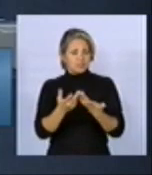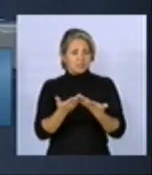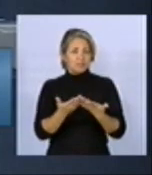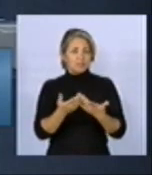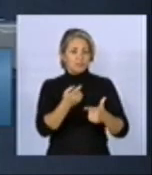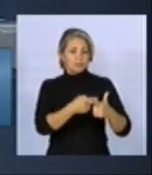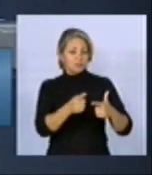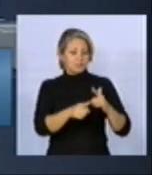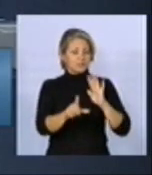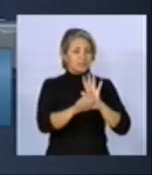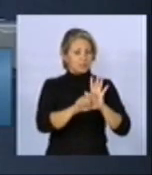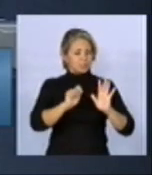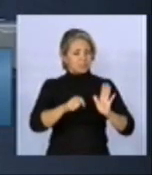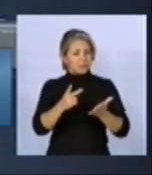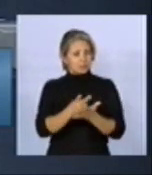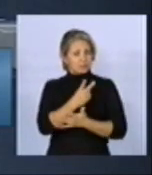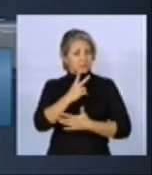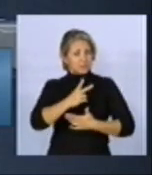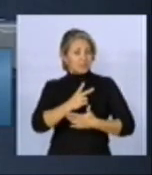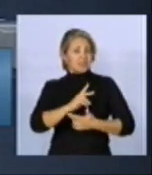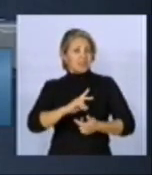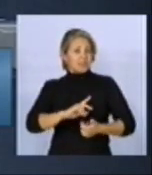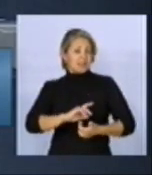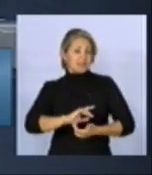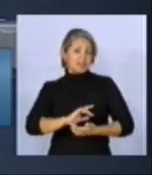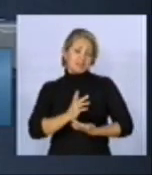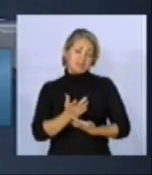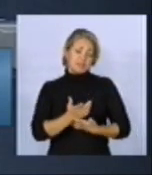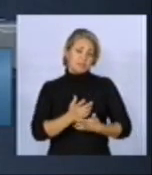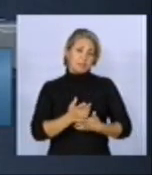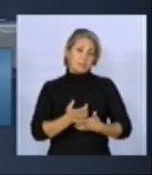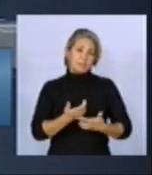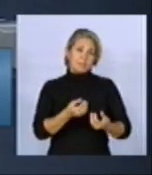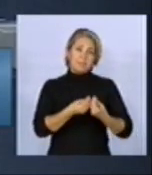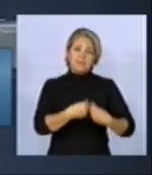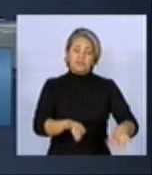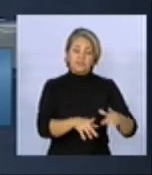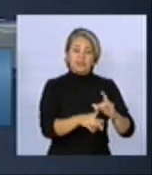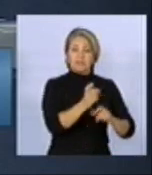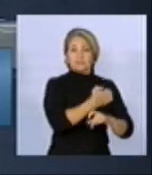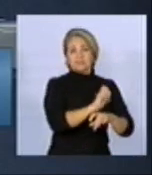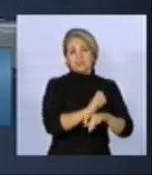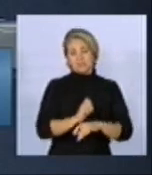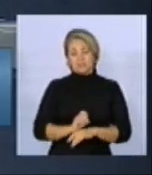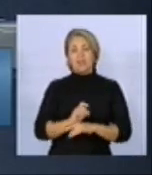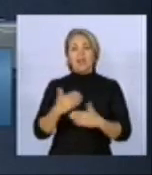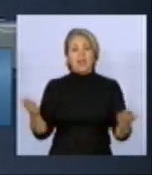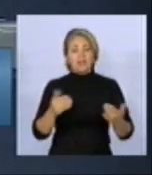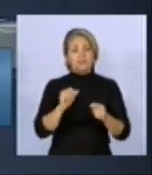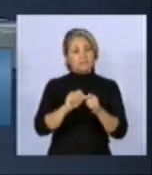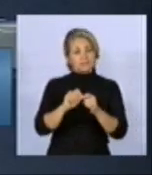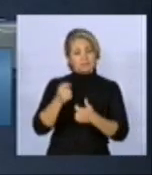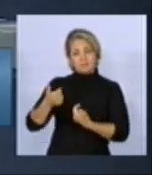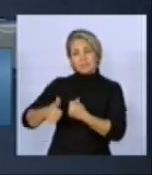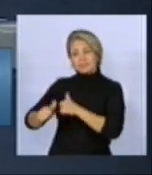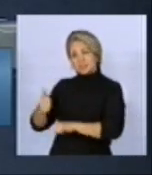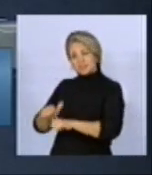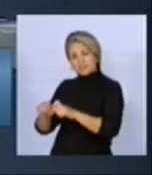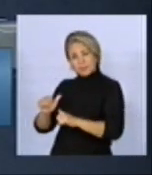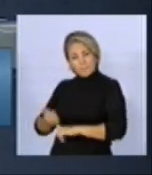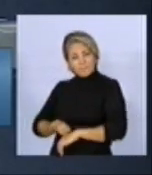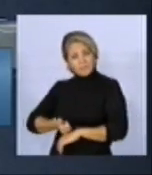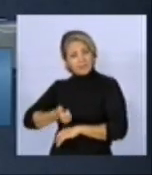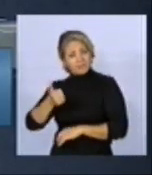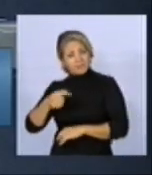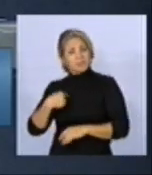impacto da Lei seria mais forte Então pegando o caso de São Paulo onde que tem a maior produção e fazendo uma avaliação mais pormenorizada